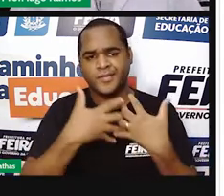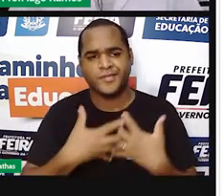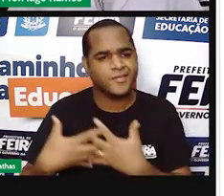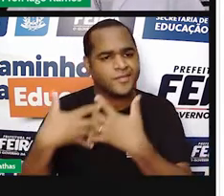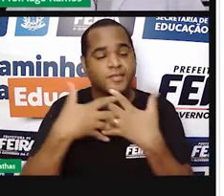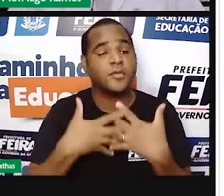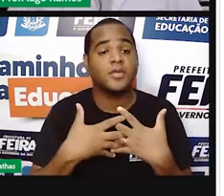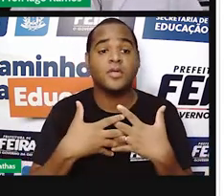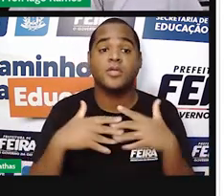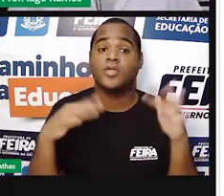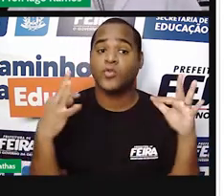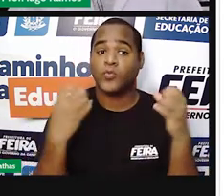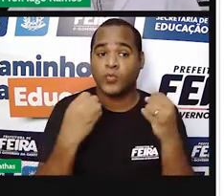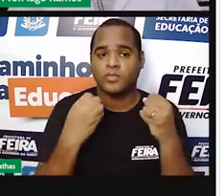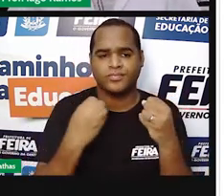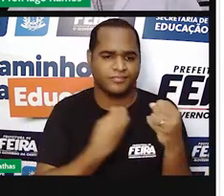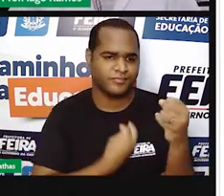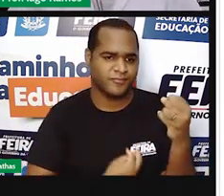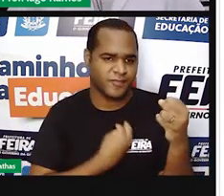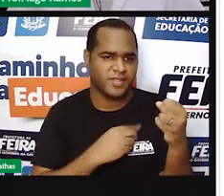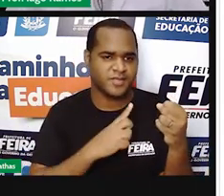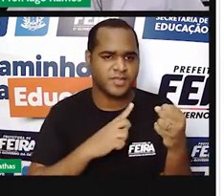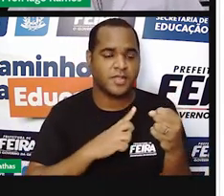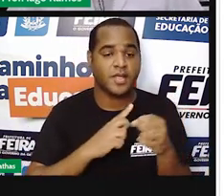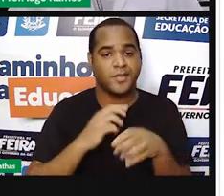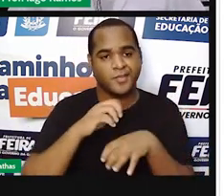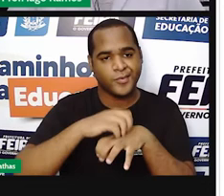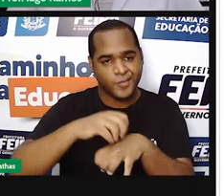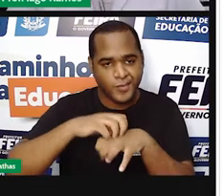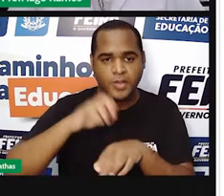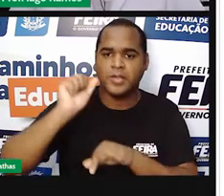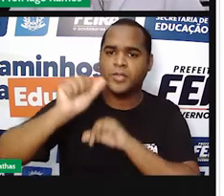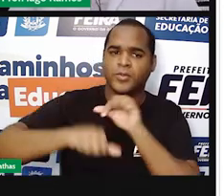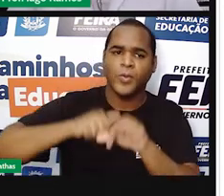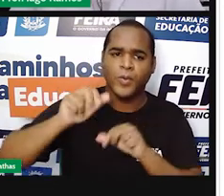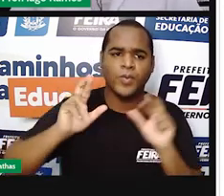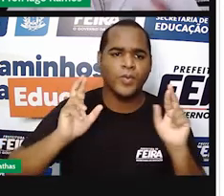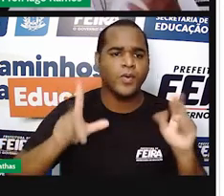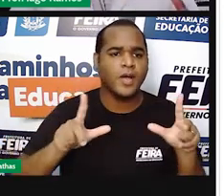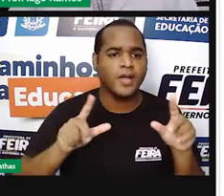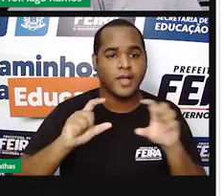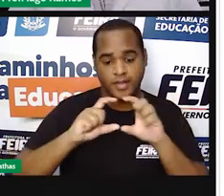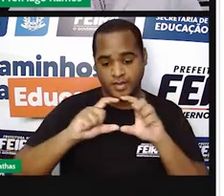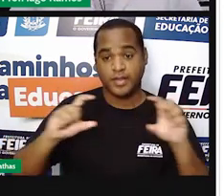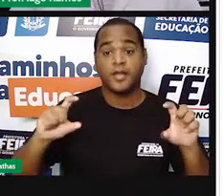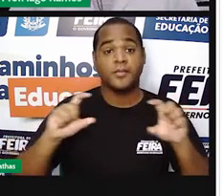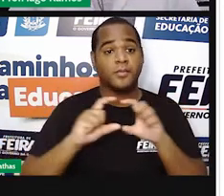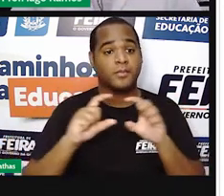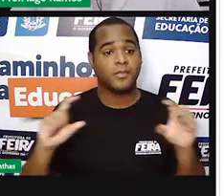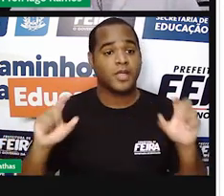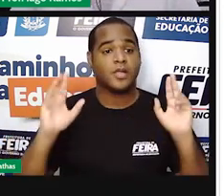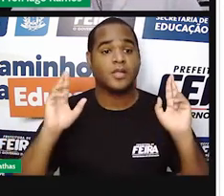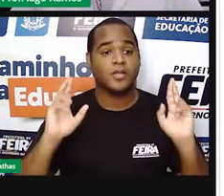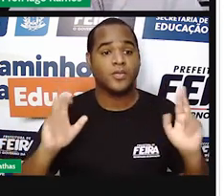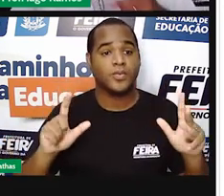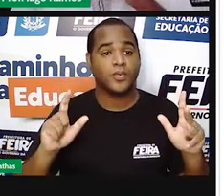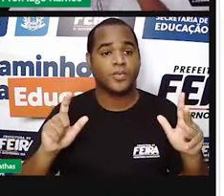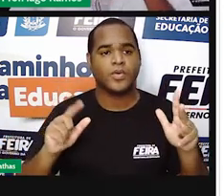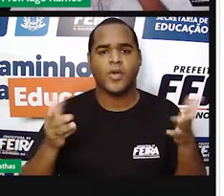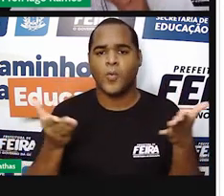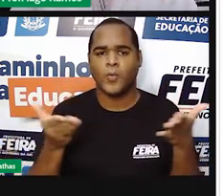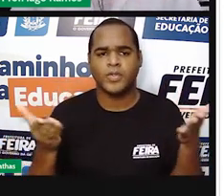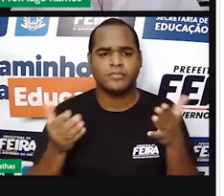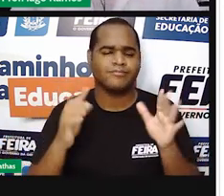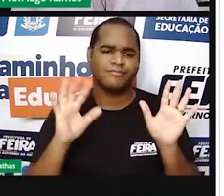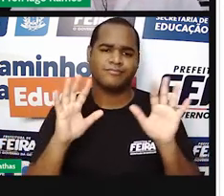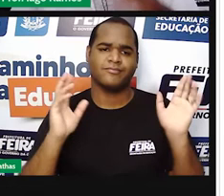enfim veículos de uma maneira em geral mudaram né as placas não eram da forma como é hoje da